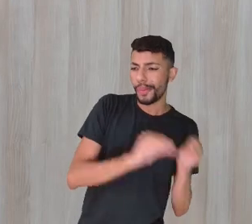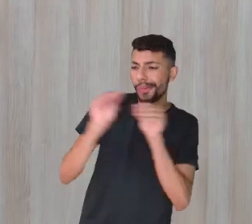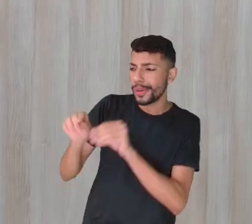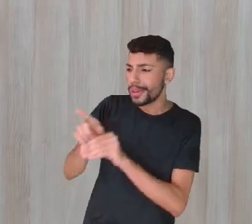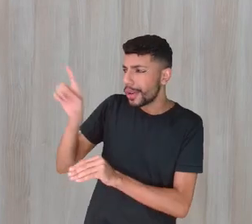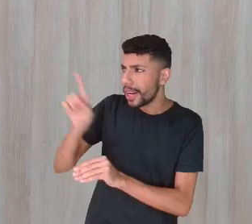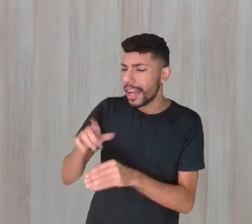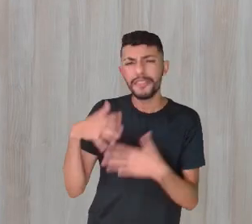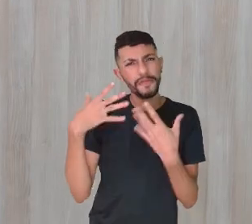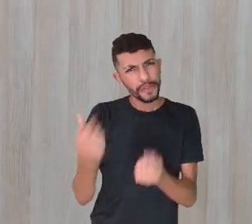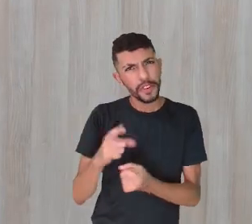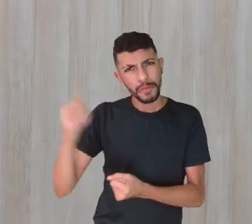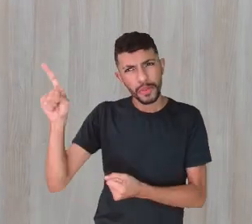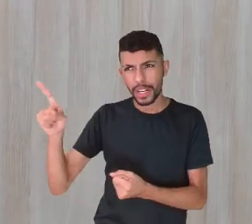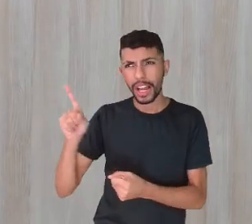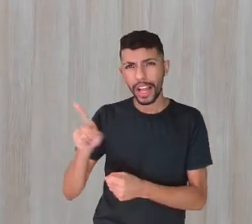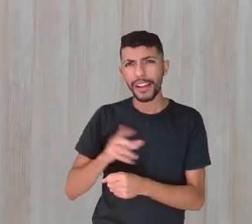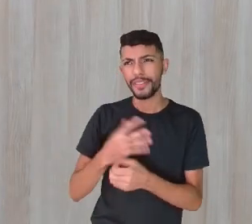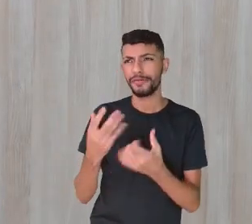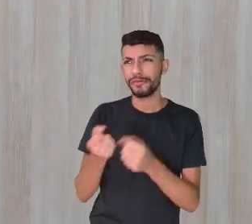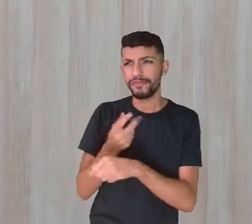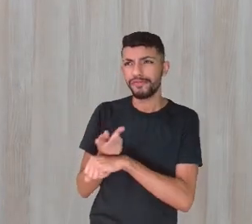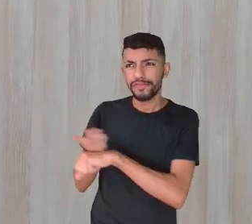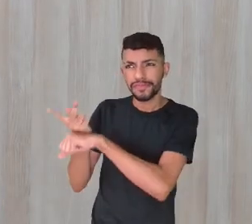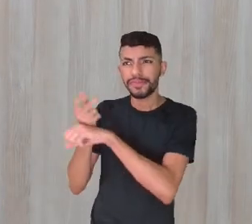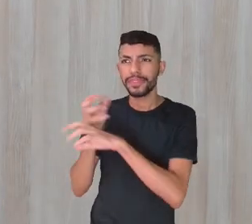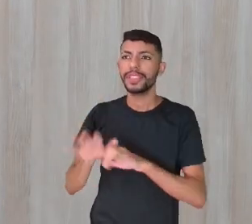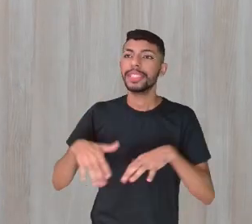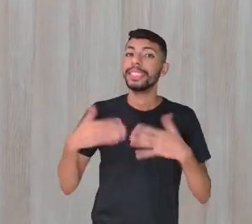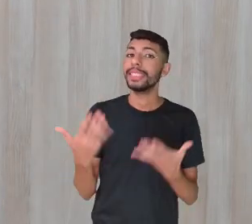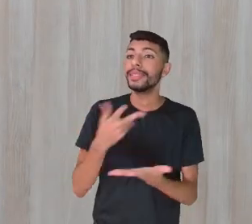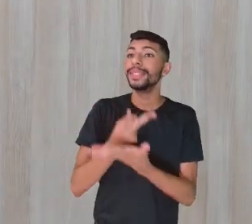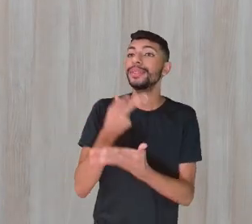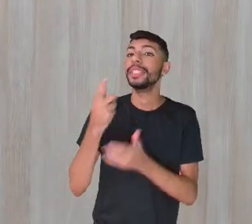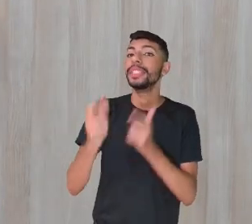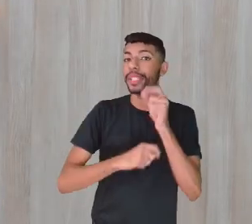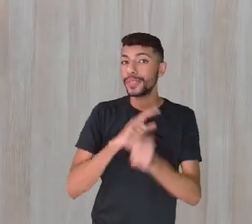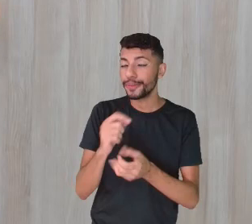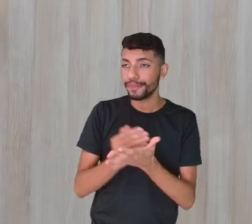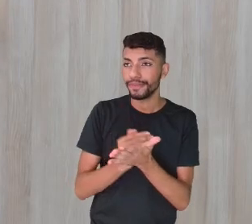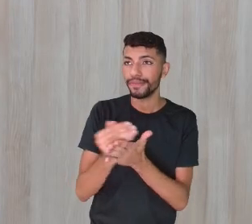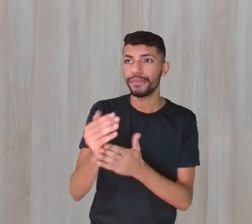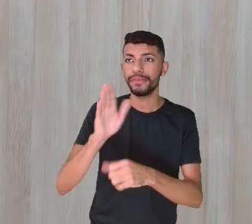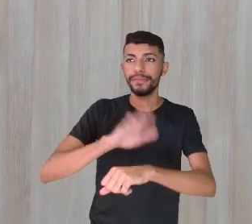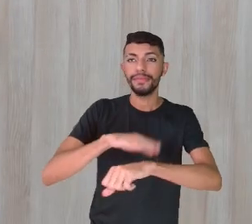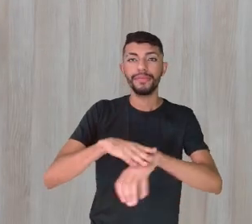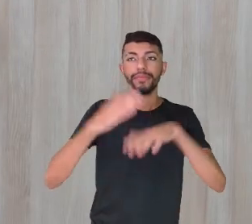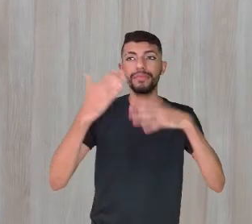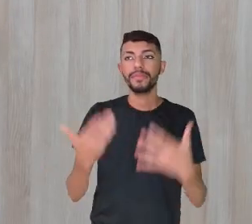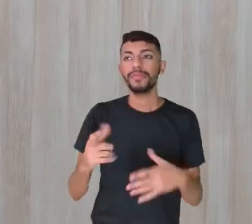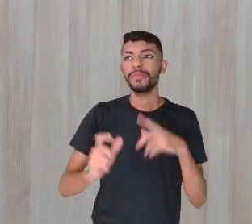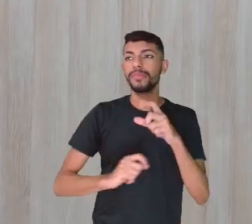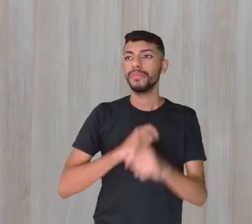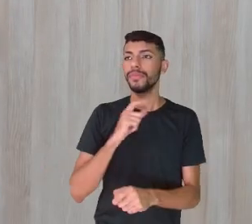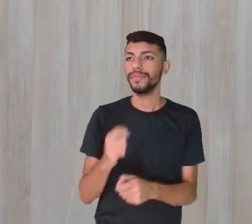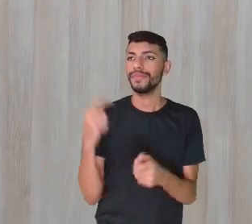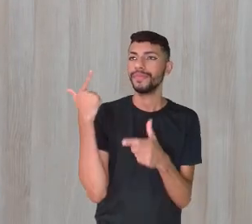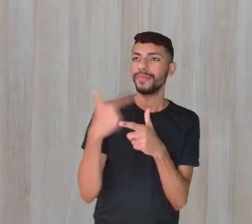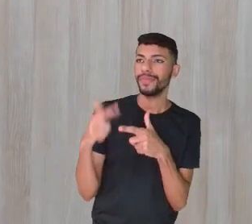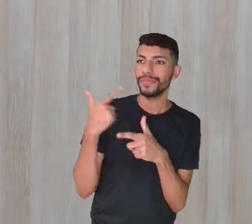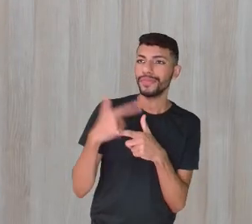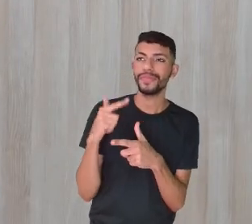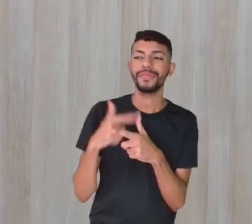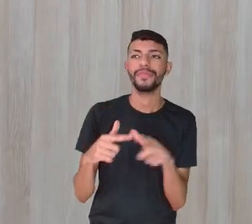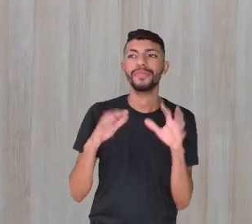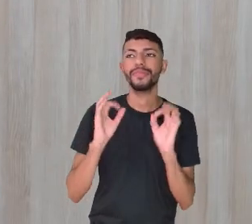vamos lá, atrás deles, né? Então aí começa, nesse momento, né, a Inglaterra, nessa crise